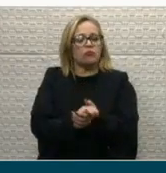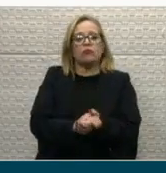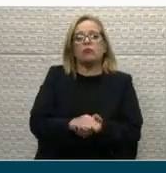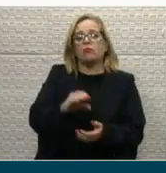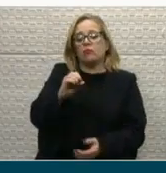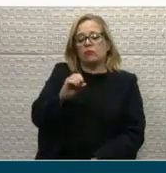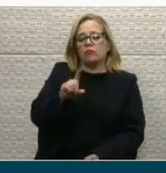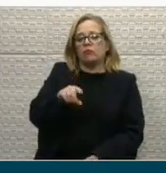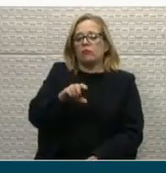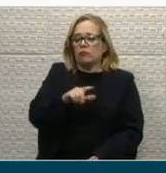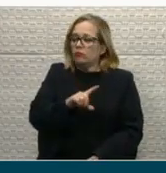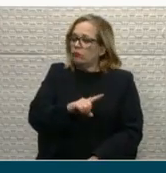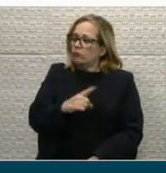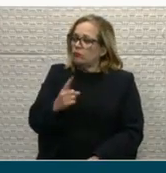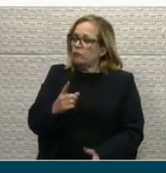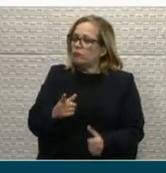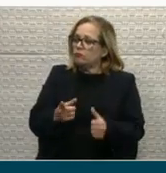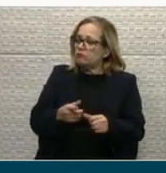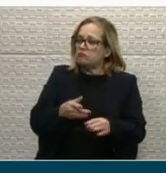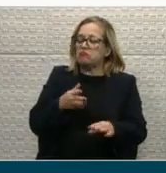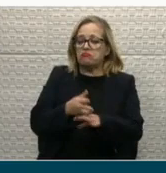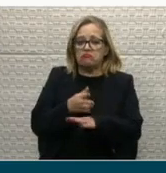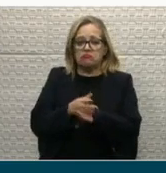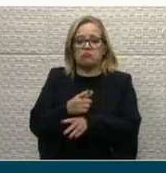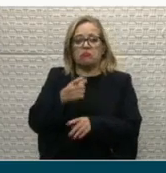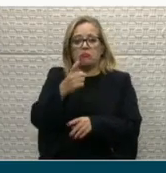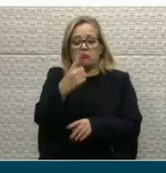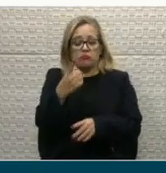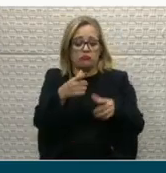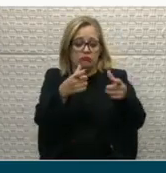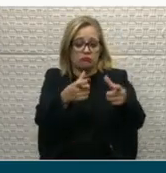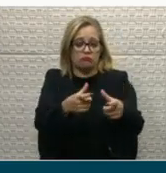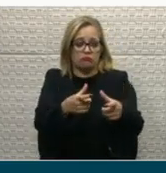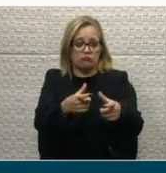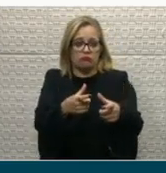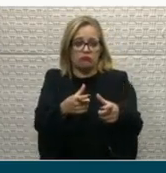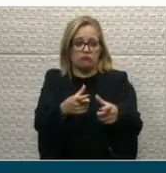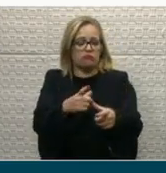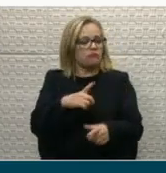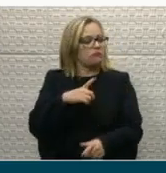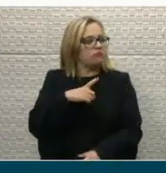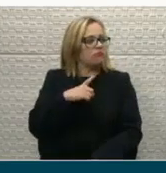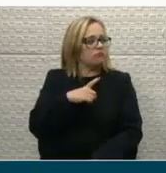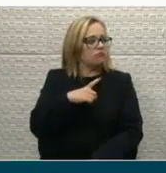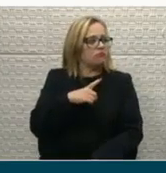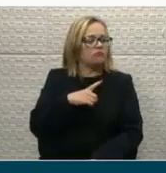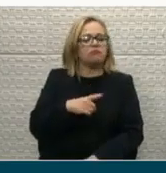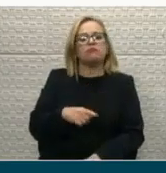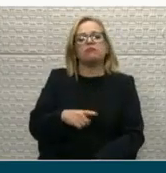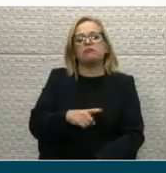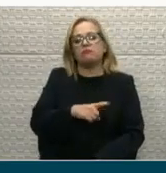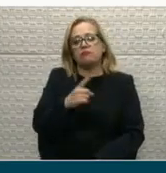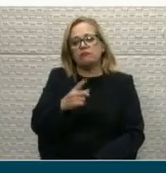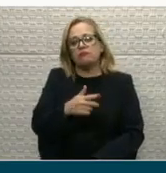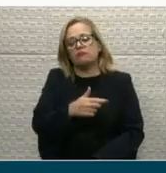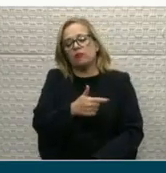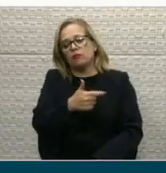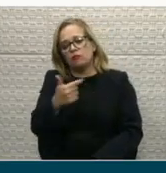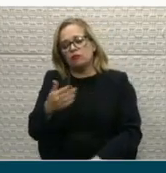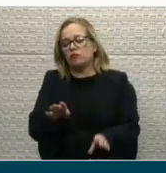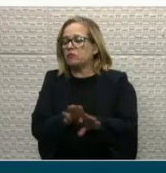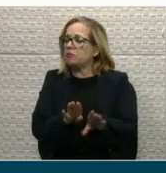1 é incluída na primeira coluna, formando, então, na primeira entrada 1, na segunda, menos